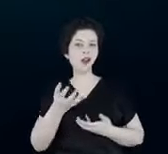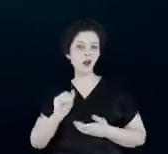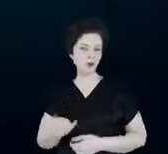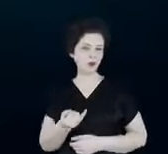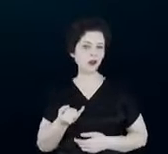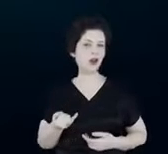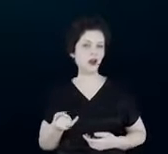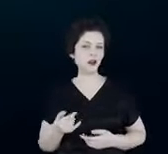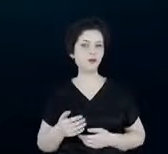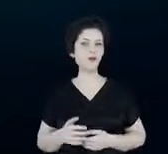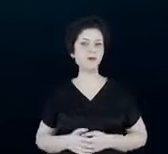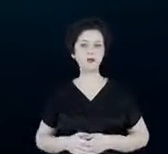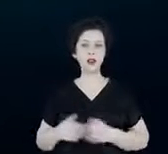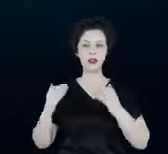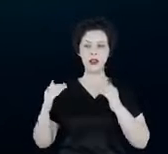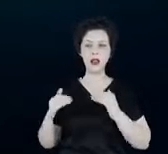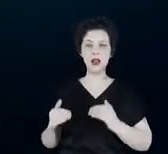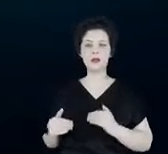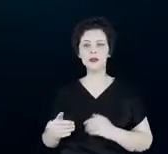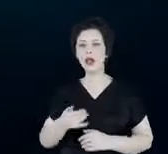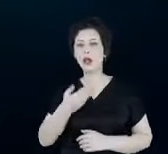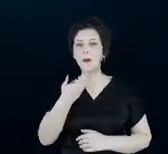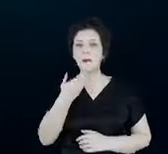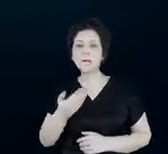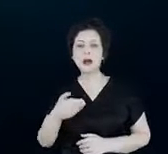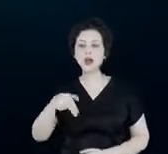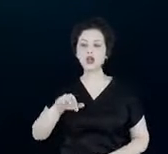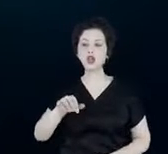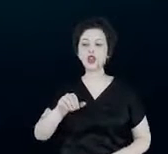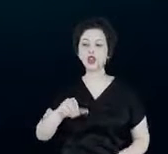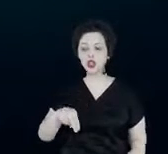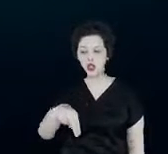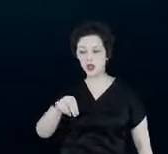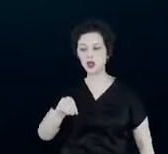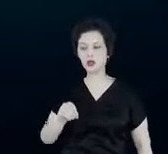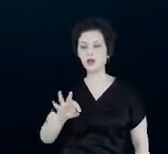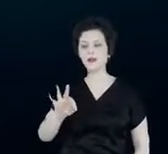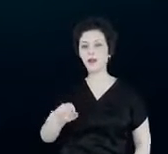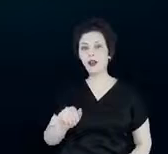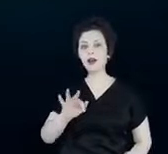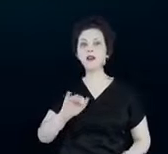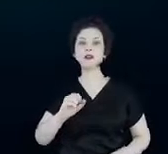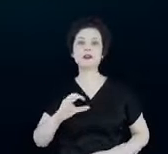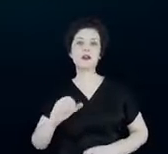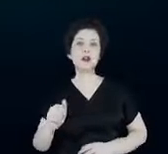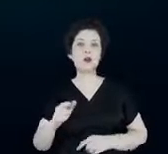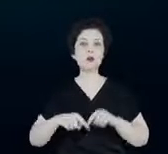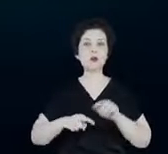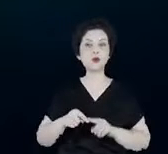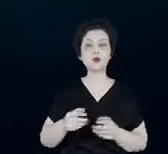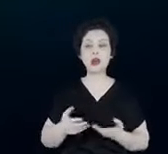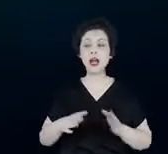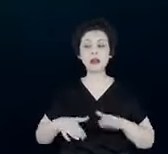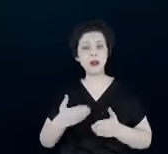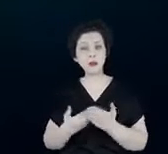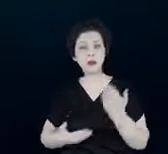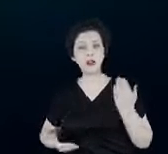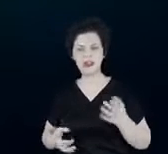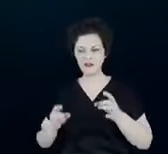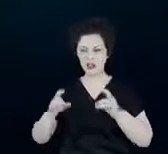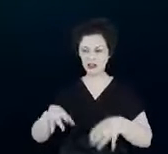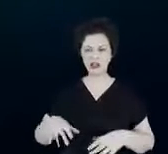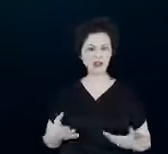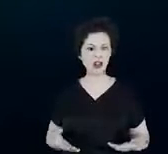não faça com as lojas que pedem a nota fiscal para trocar um produto fazer seguinte aniversário às vezes e perdeu mas você vai deixar de